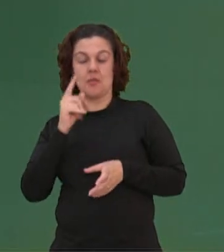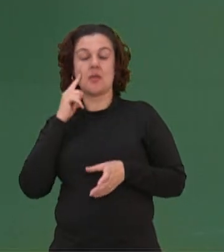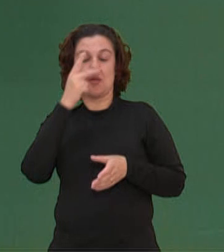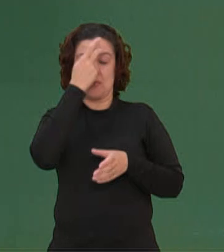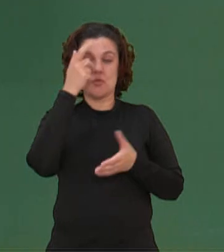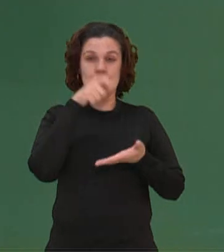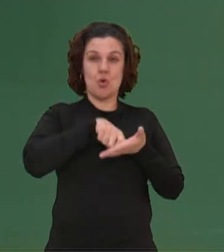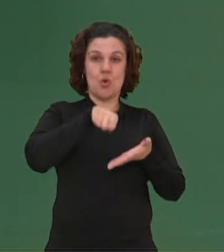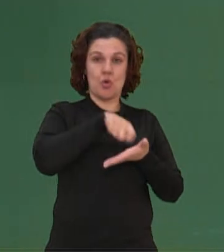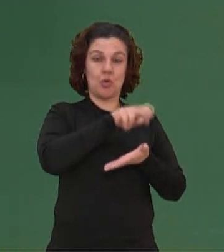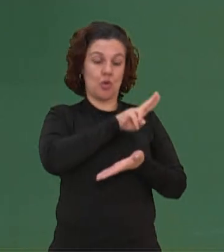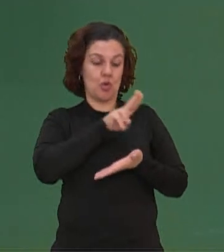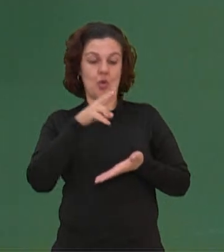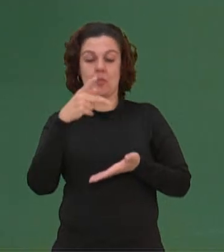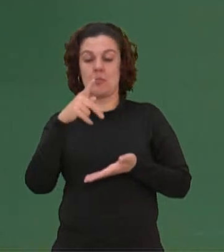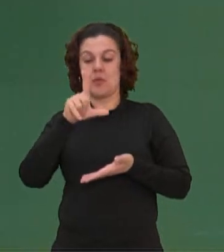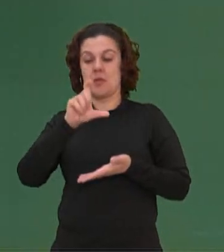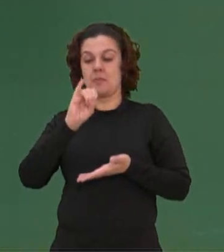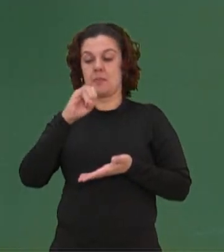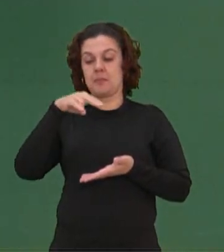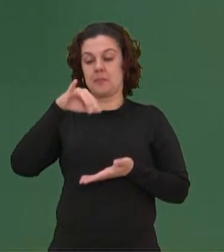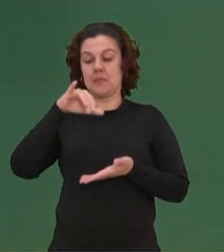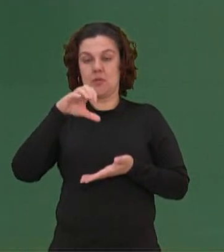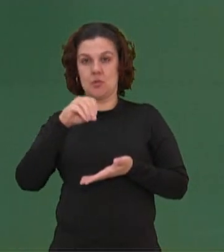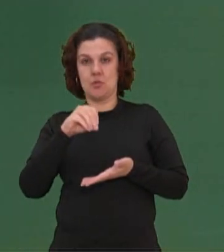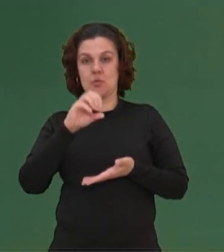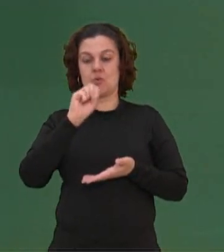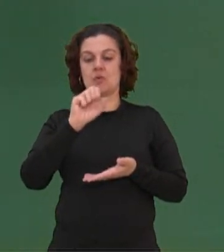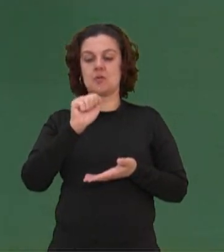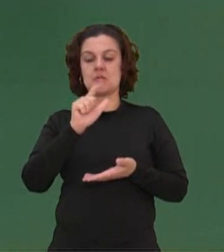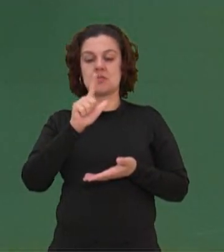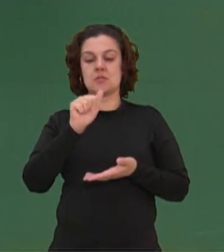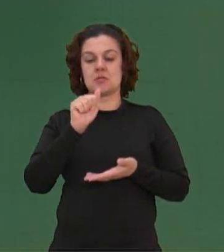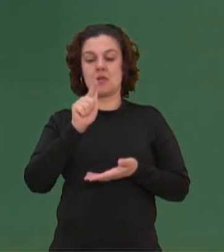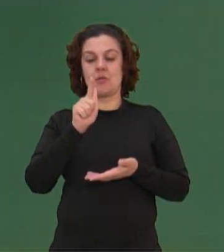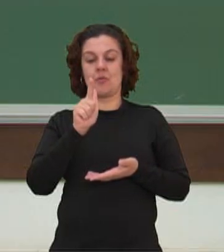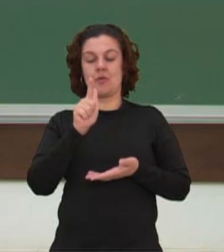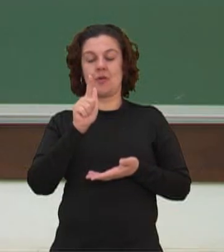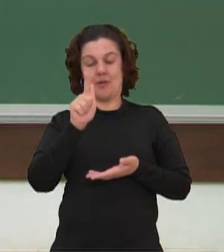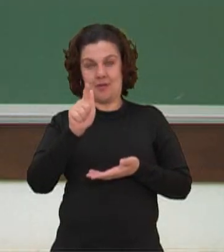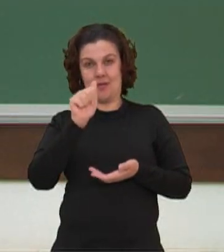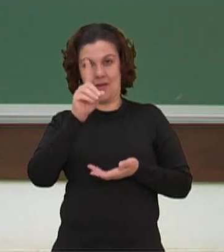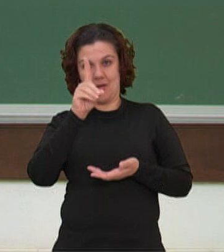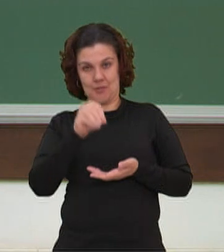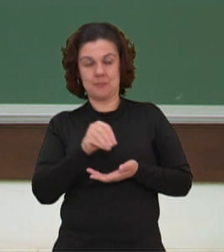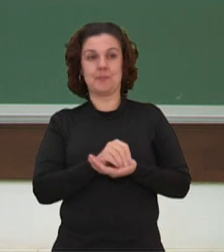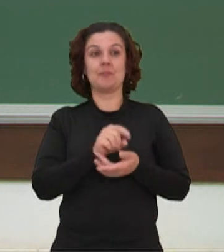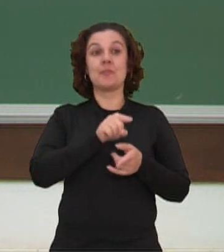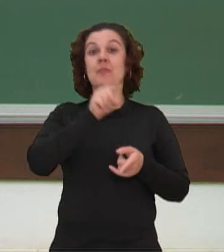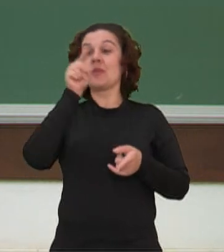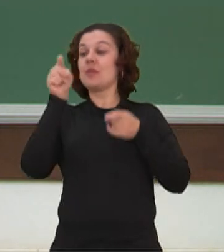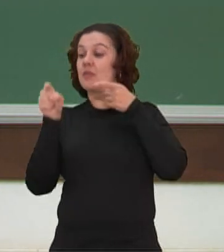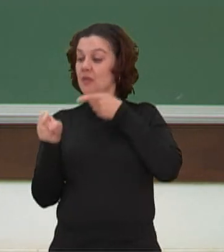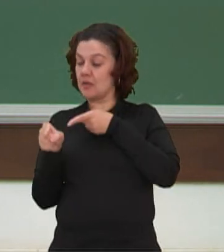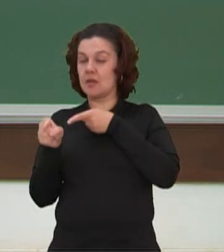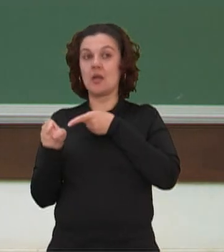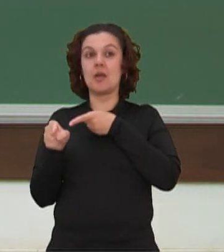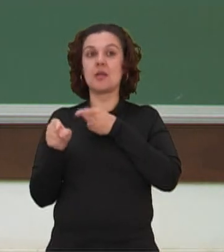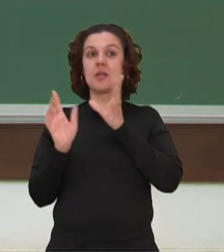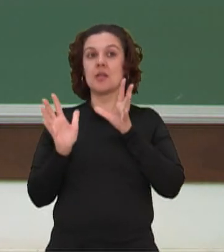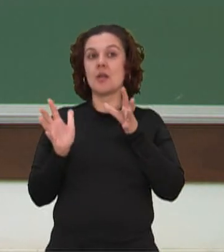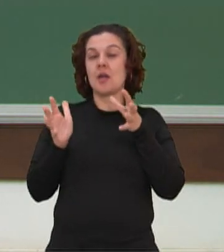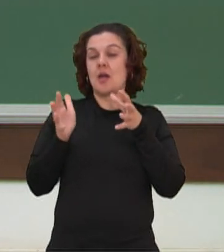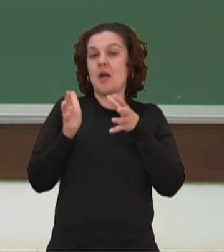escritor Plínio Salgado. Já a imagem mais à direita mostra o líder